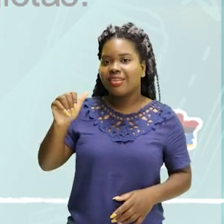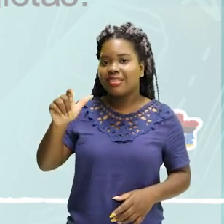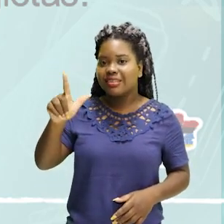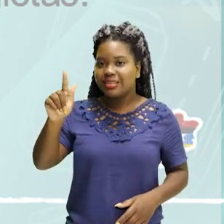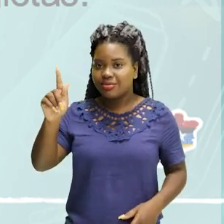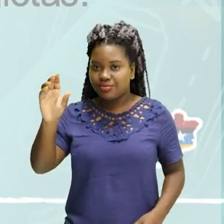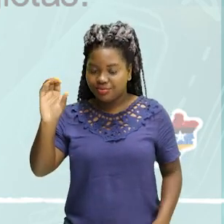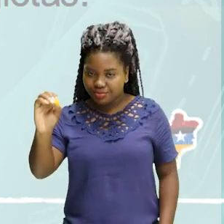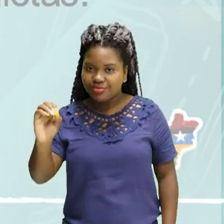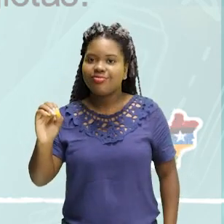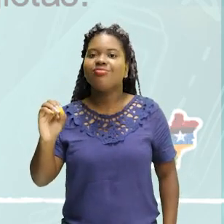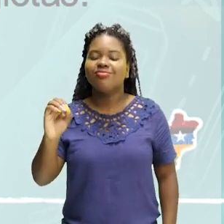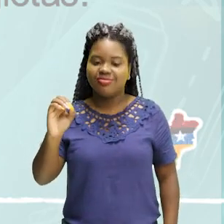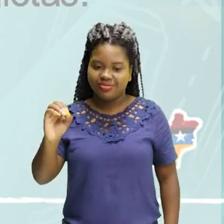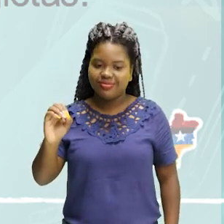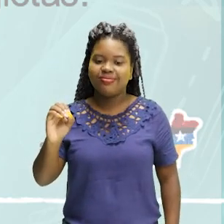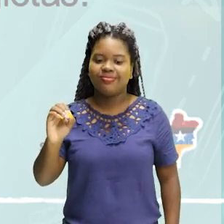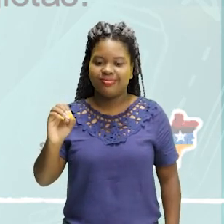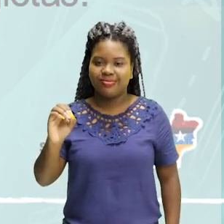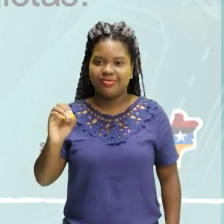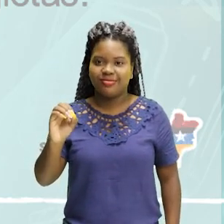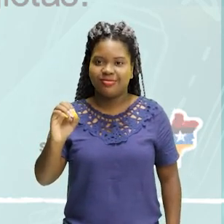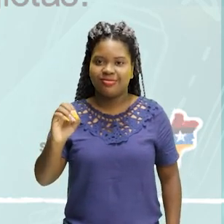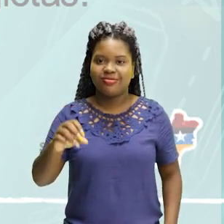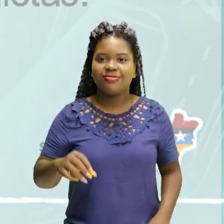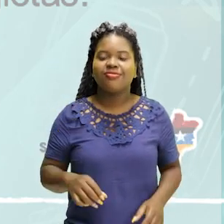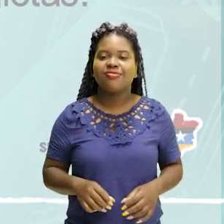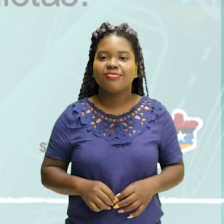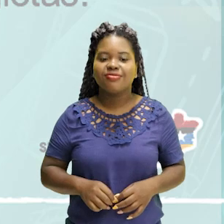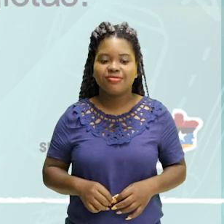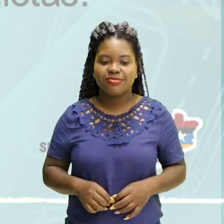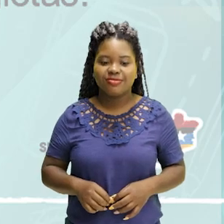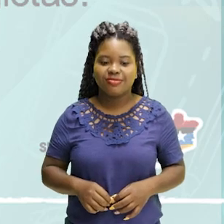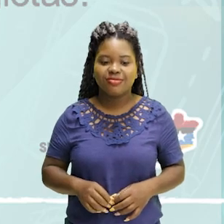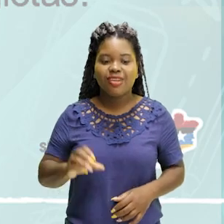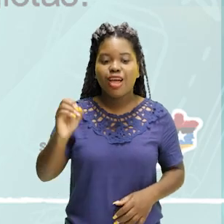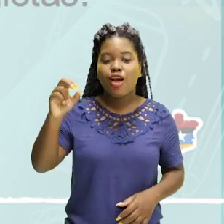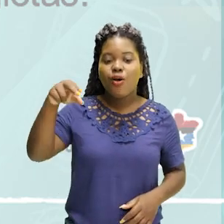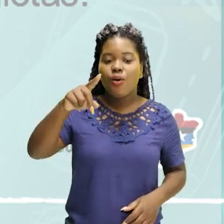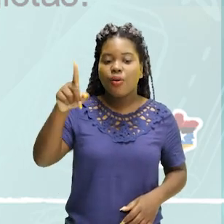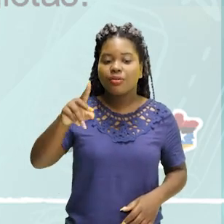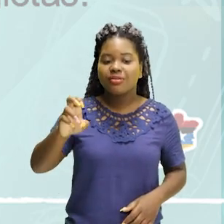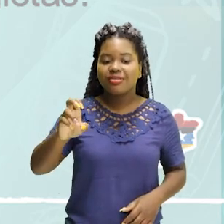Fidalgo representa todos os nobres ociosos de Portugal.